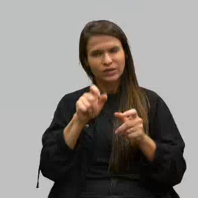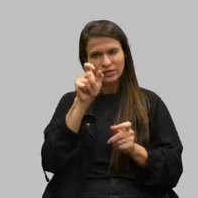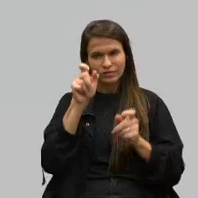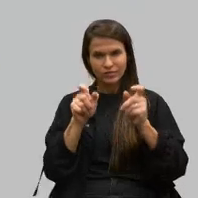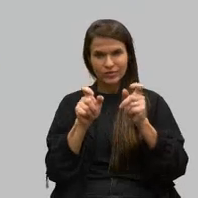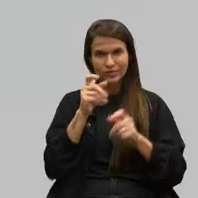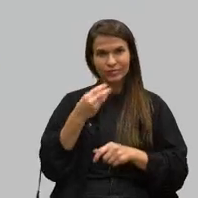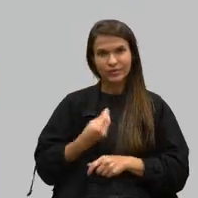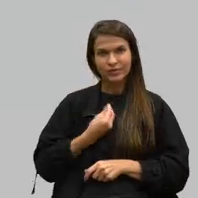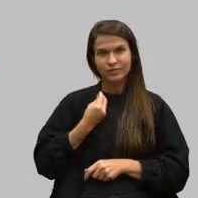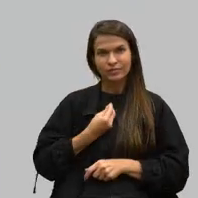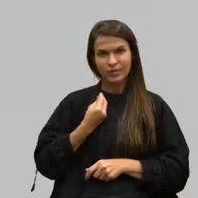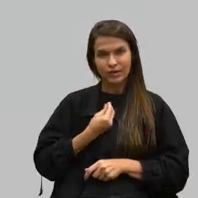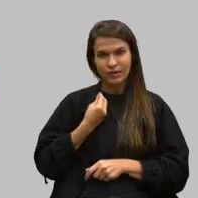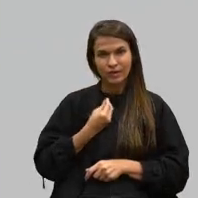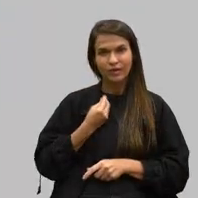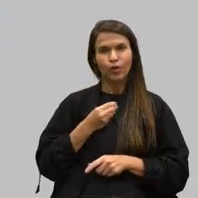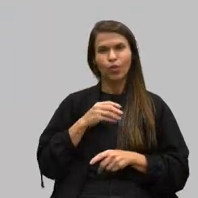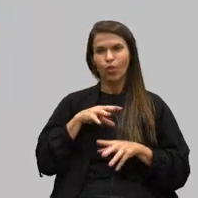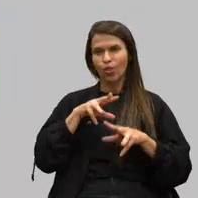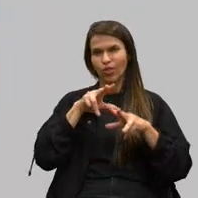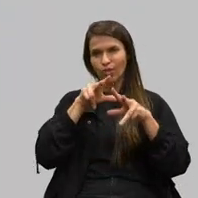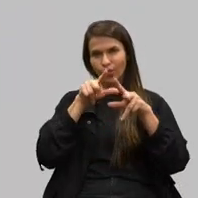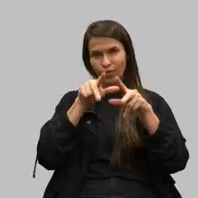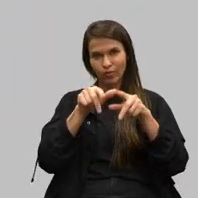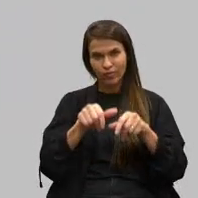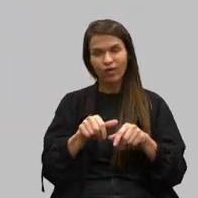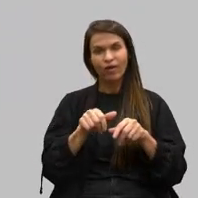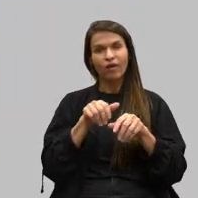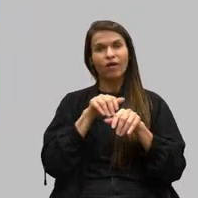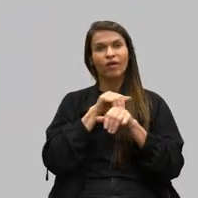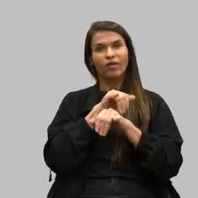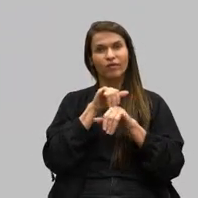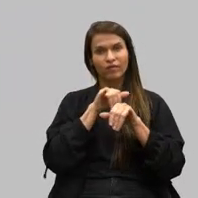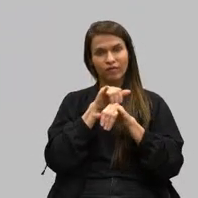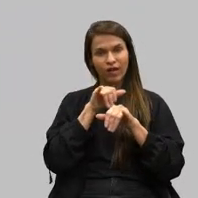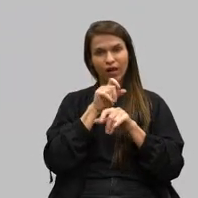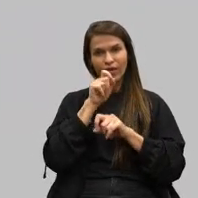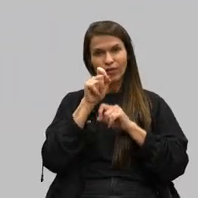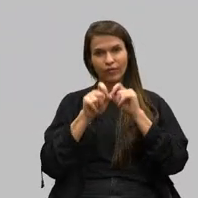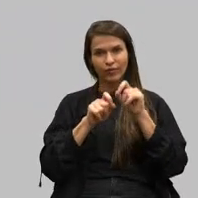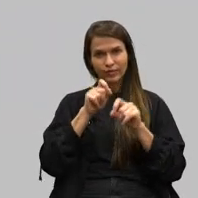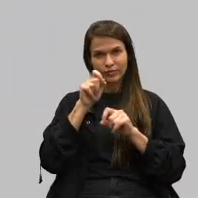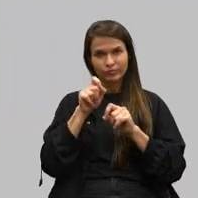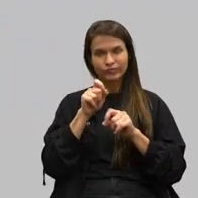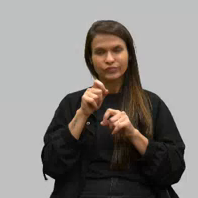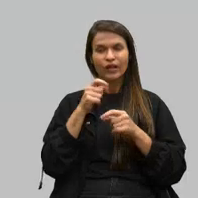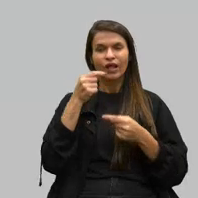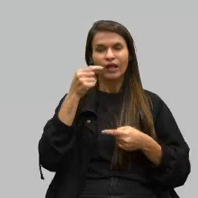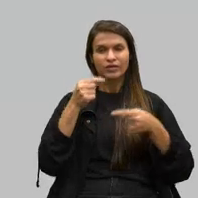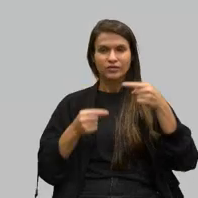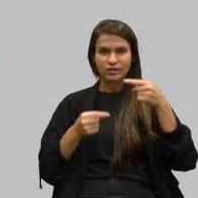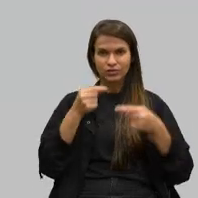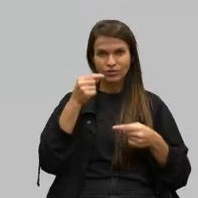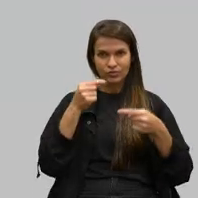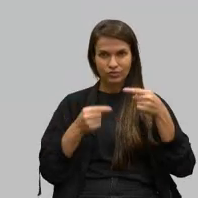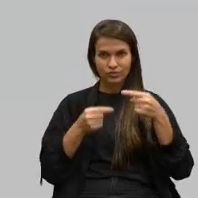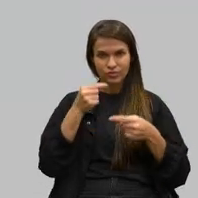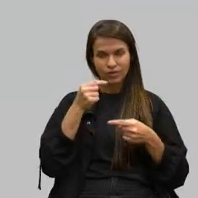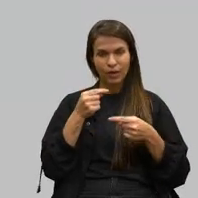Eduardo ali, o Toninho está ali, e dizer, viu, Poliana, nessa discussão aí